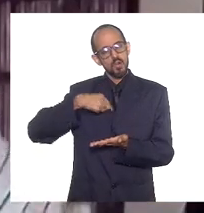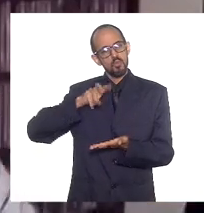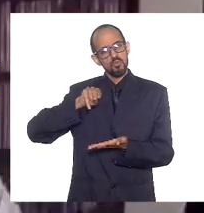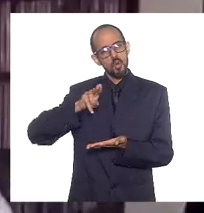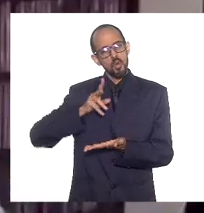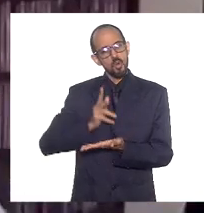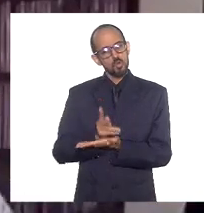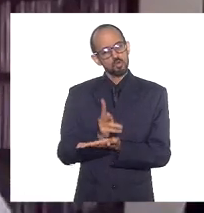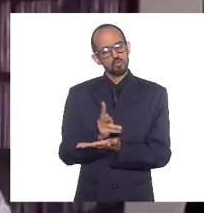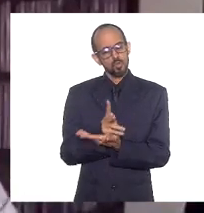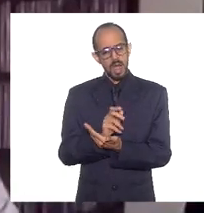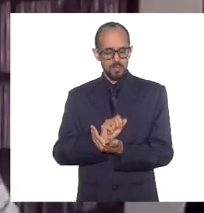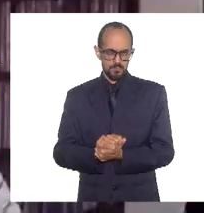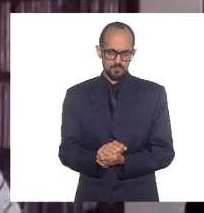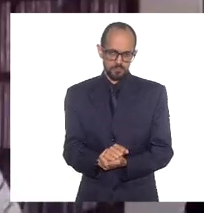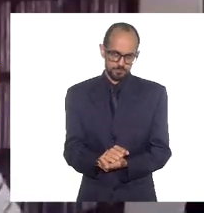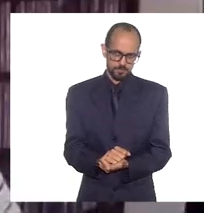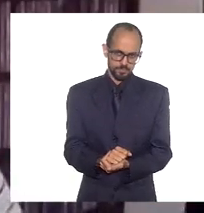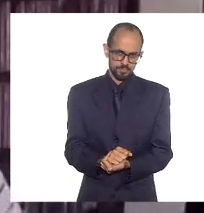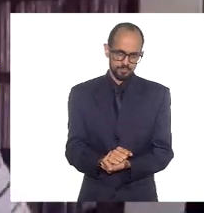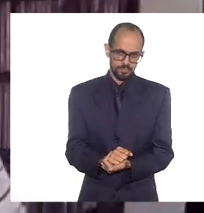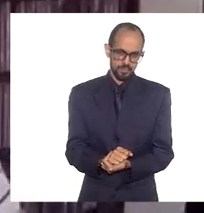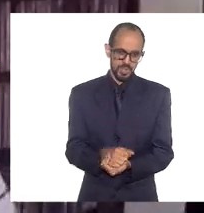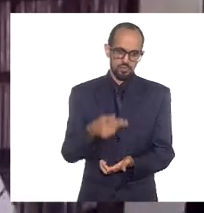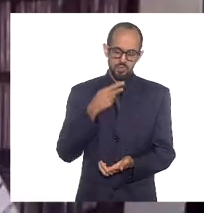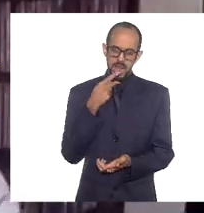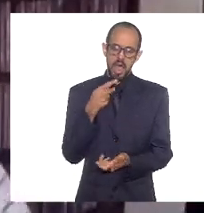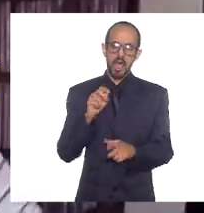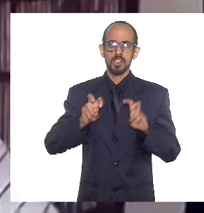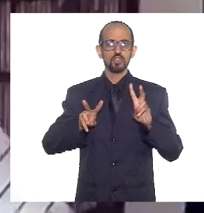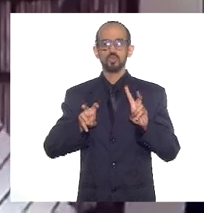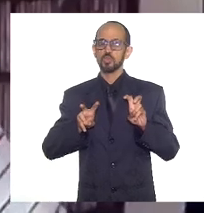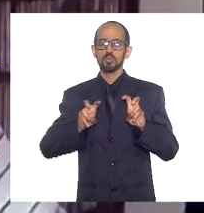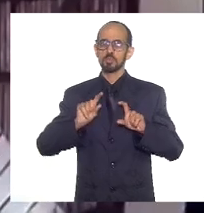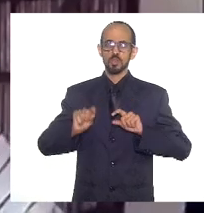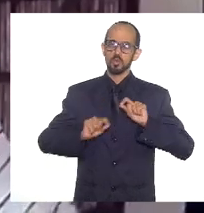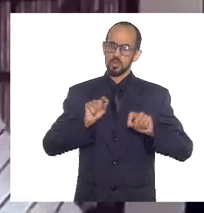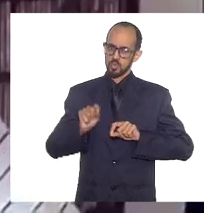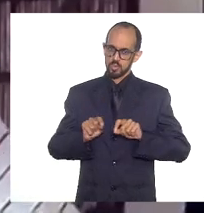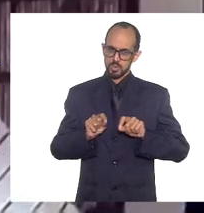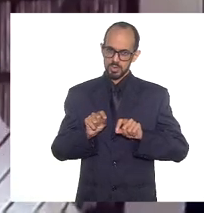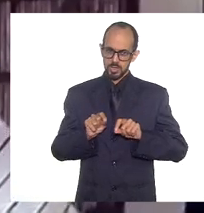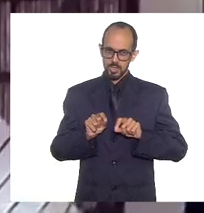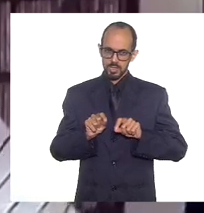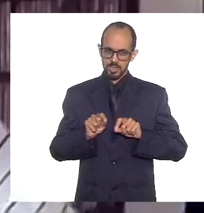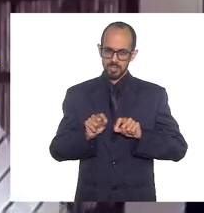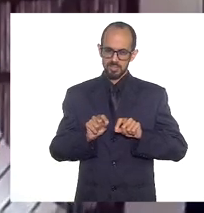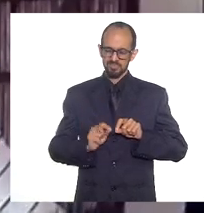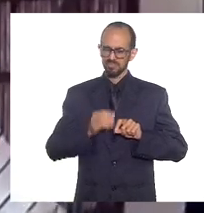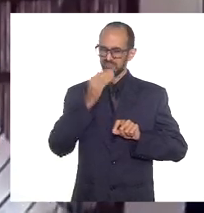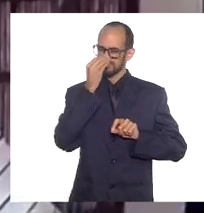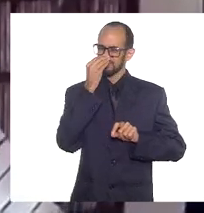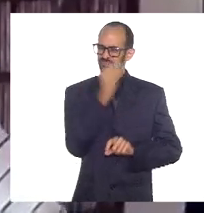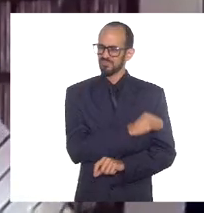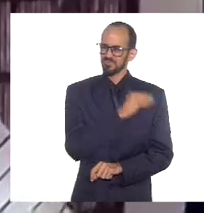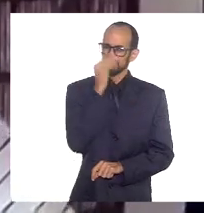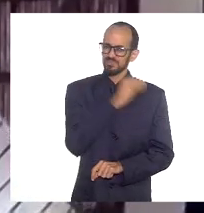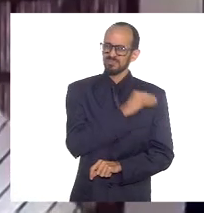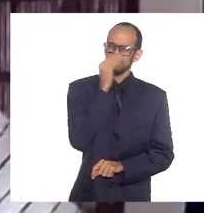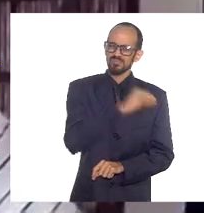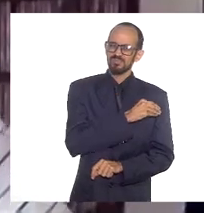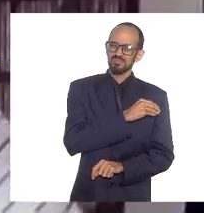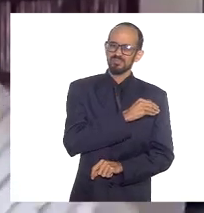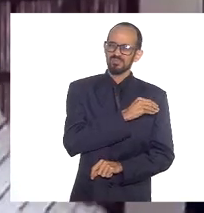toada dele, que é falar um pouco exatamente do desprestígio que